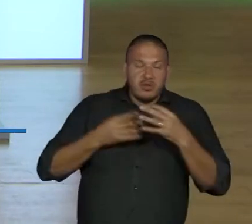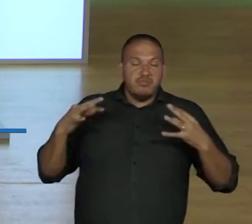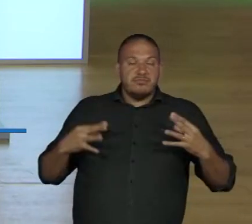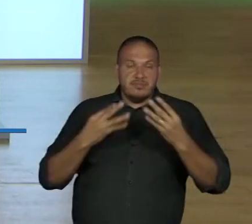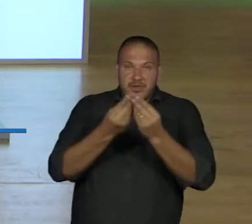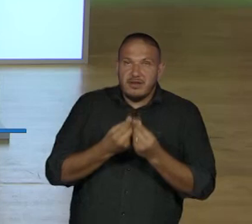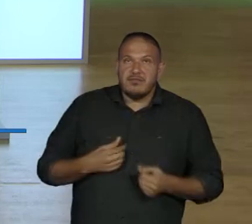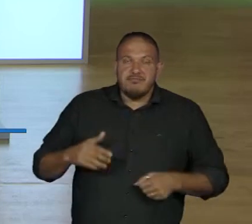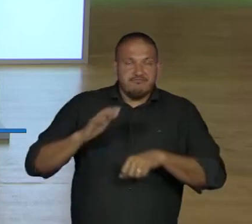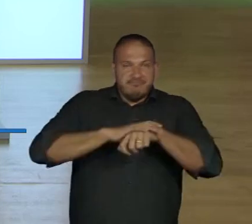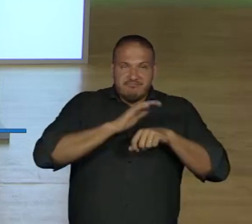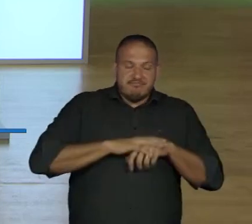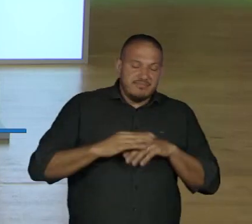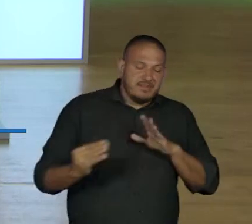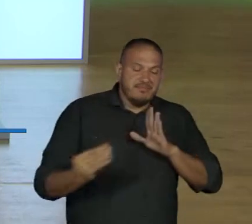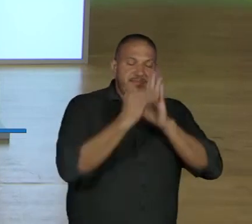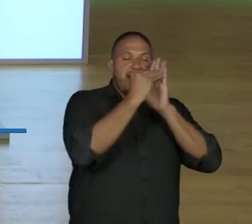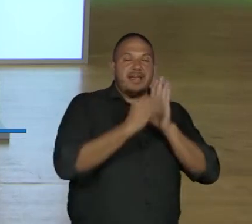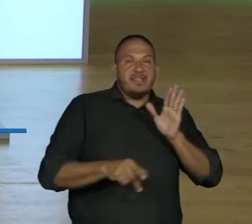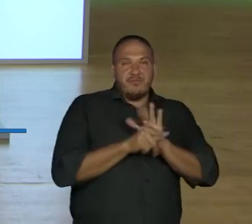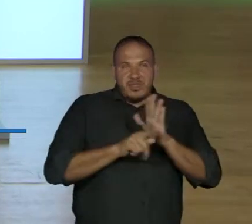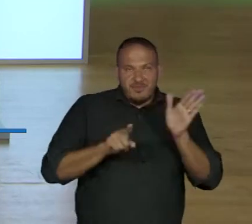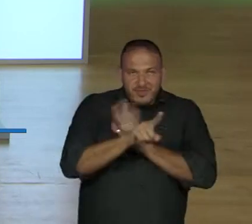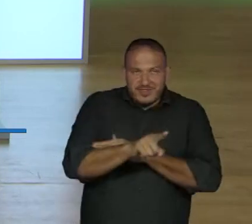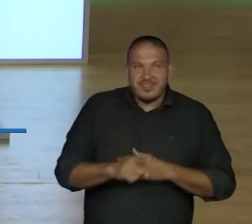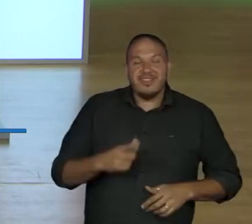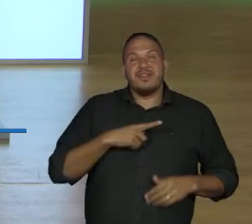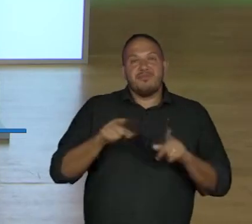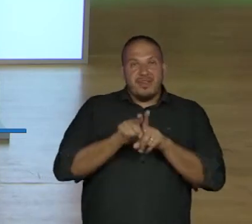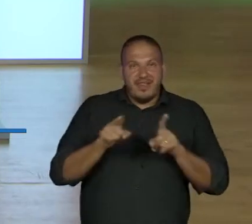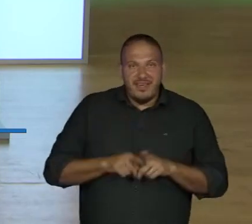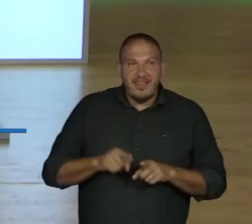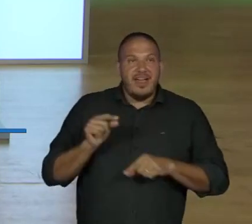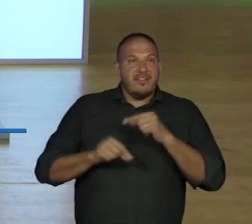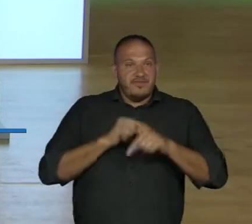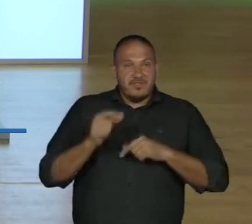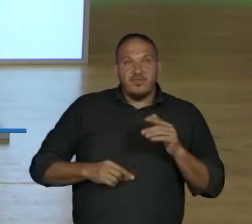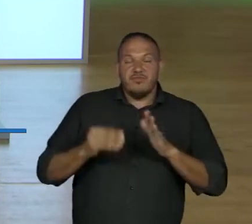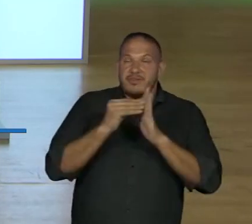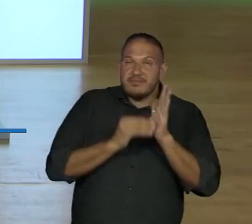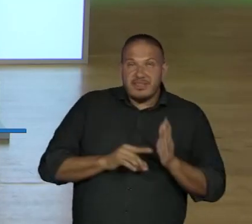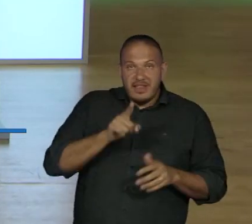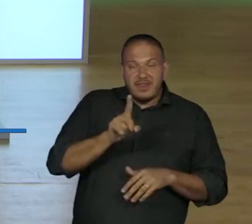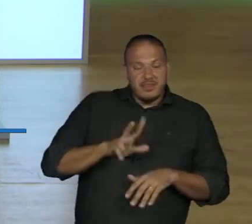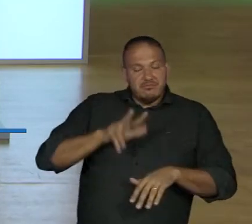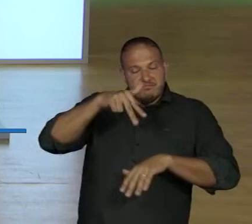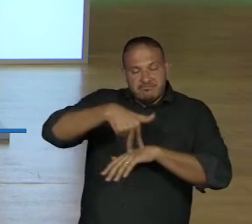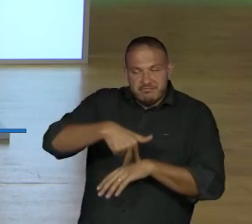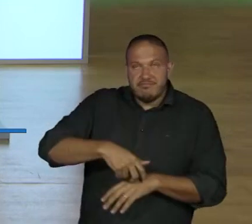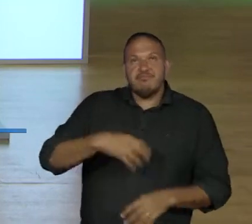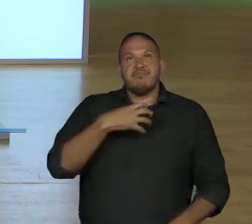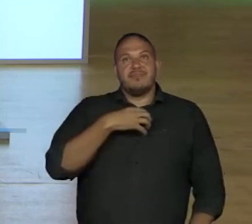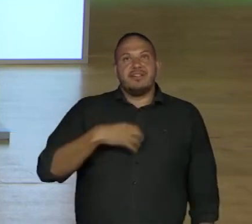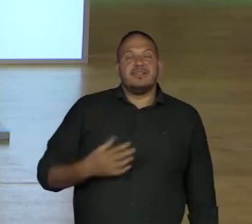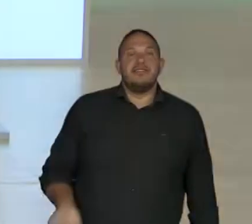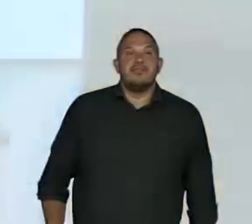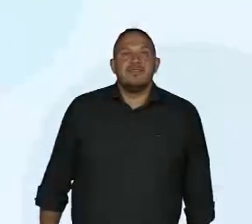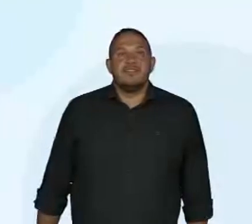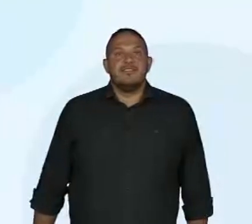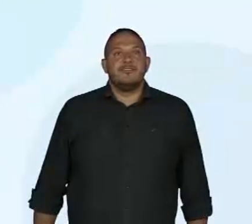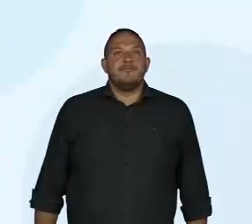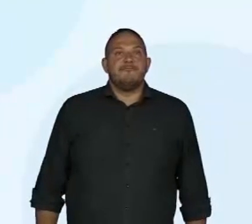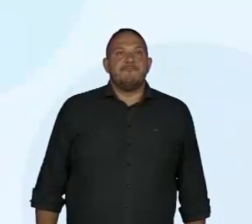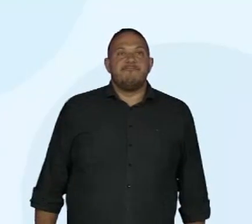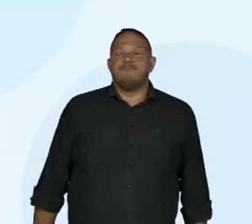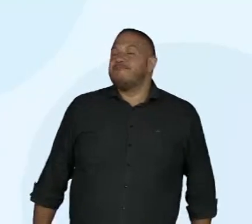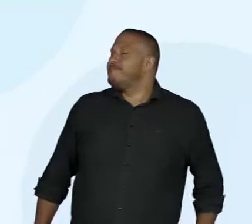marcação na própria notícia, quando ele está falando a aspas, né, que é o momento que ele está se posicionando, né? Vou até fazer aqui, colocar aqui, ó. Tá